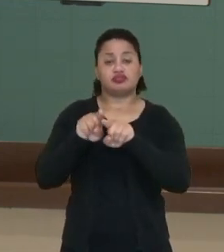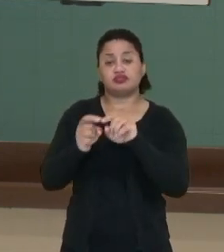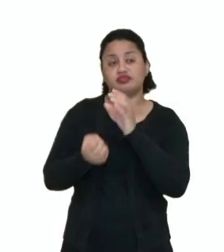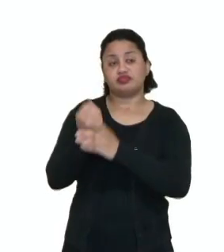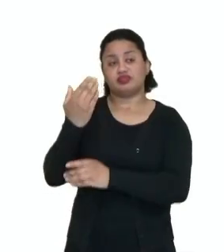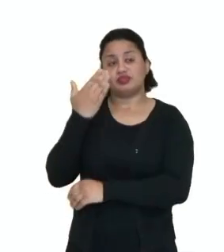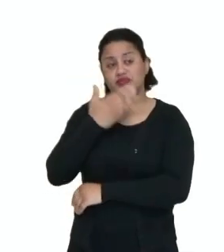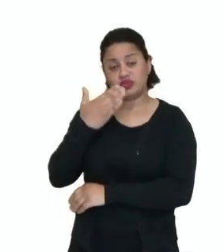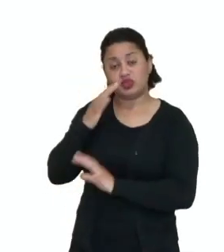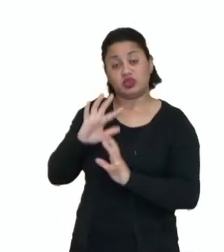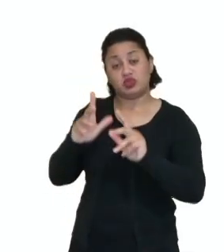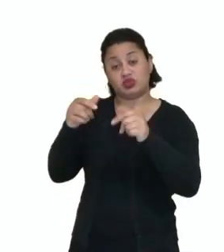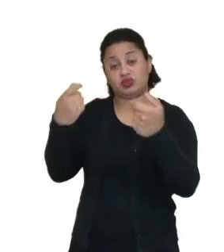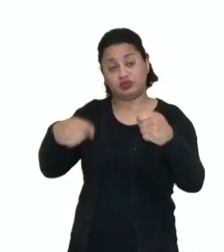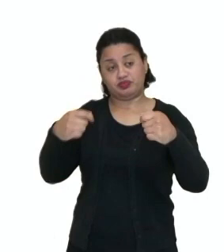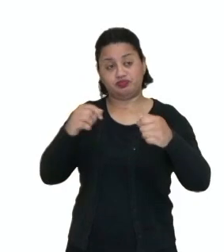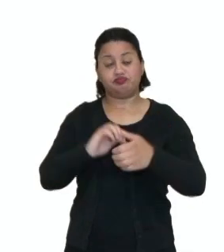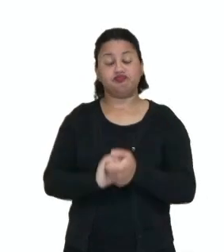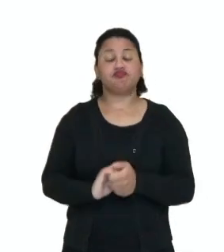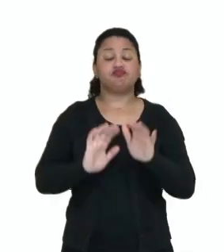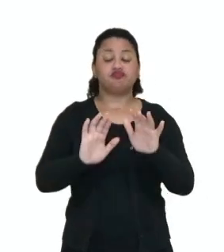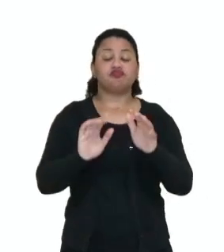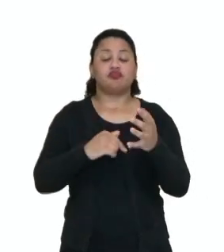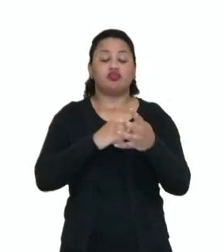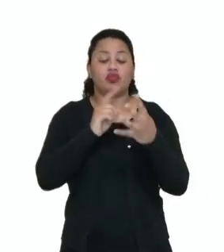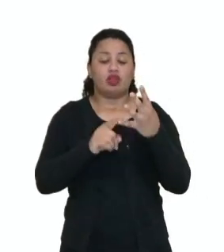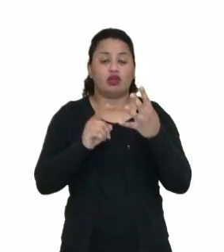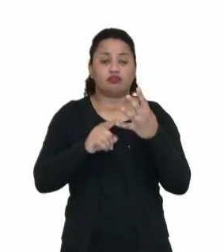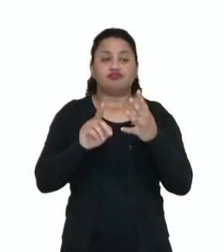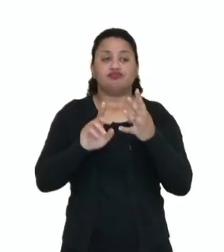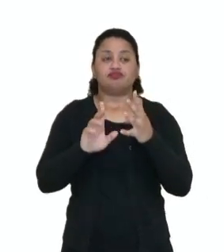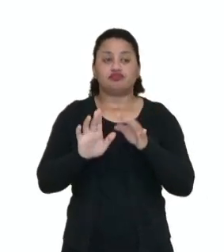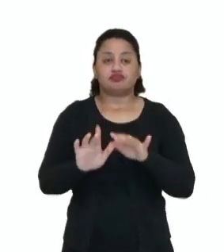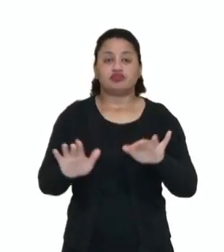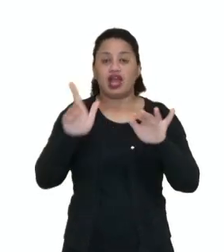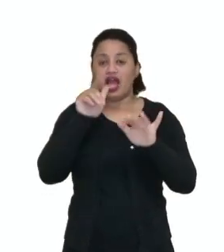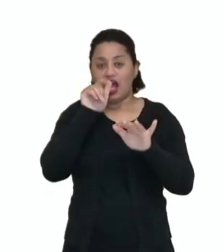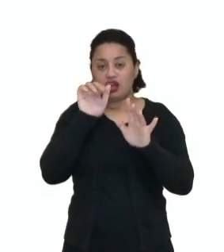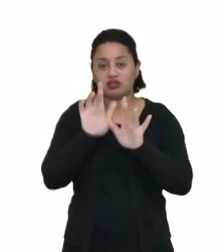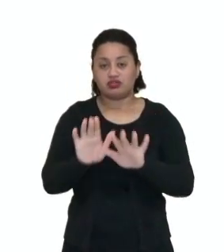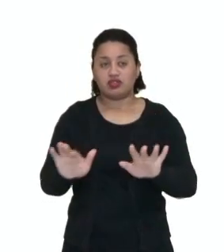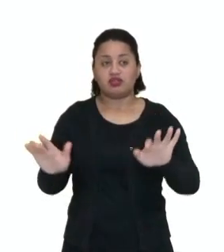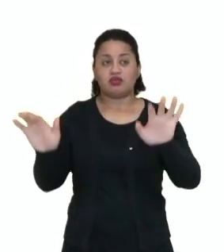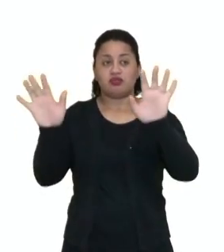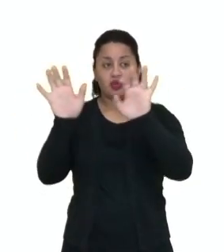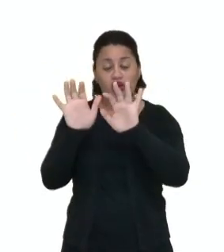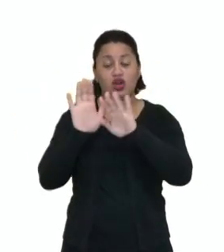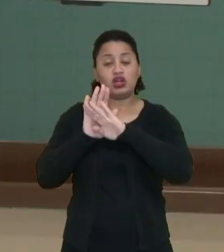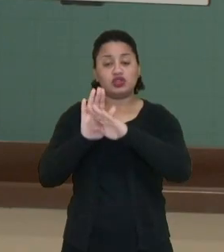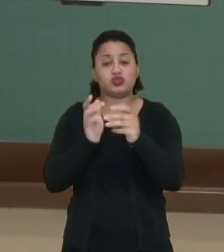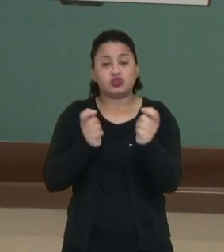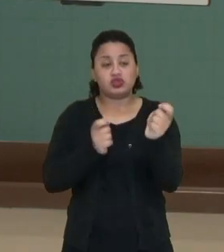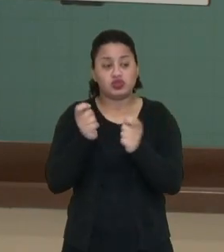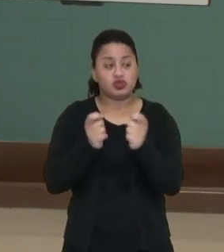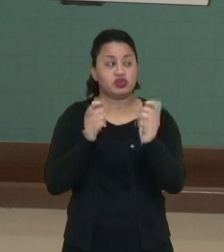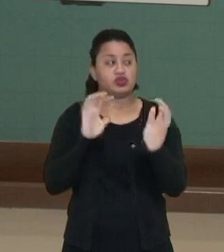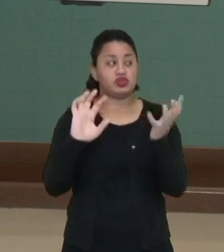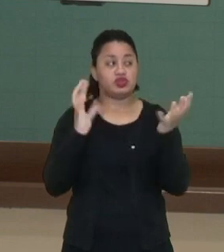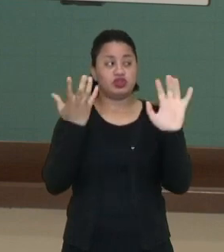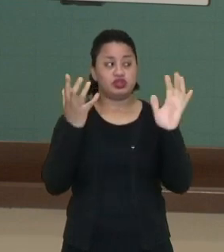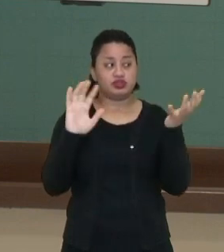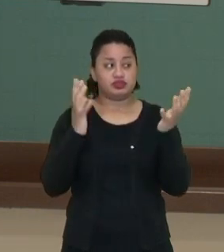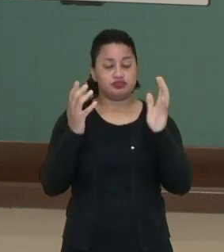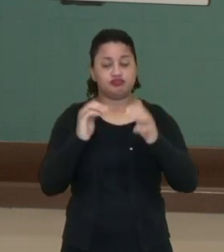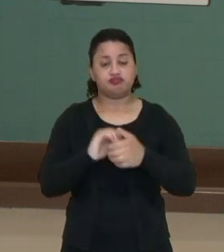bem, o vapor de água ajuda o quê? A regular o clima, né, por meio do ciclo da água. E agora eu trouxe aqui